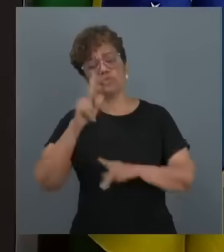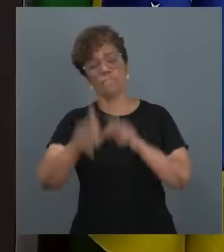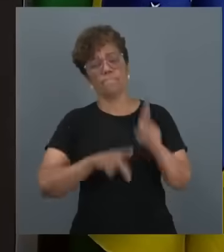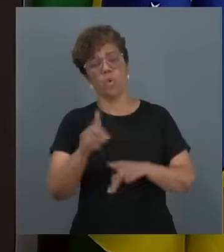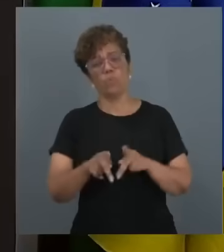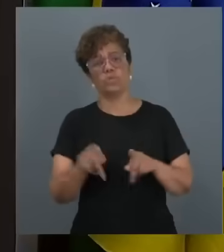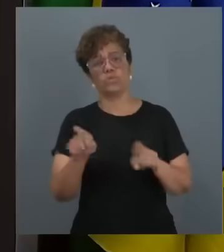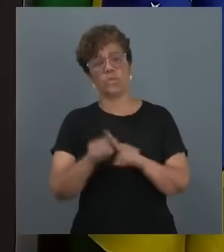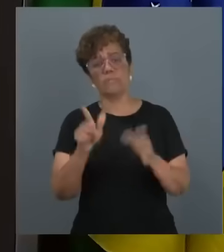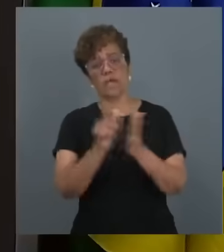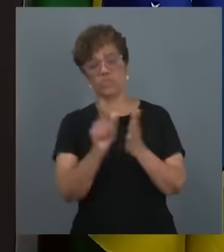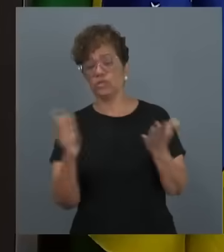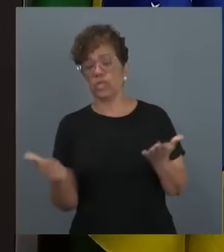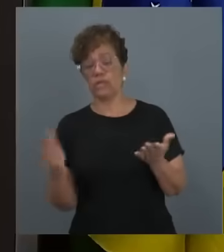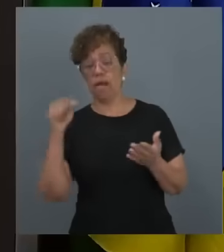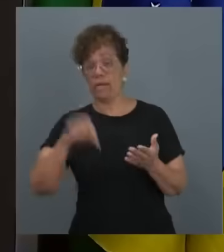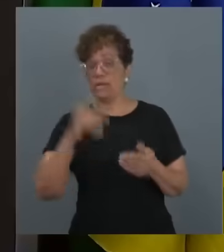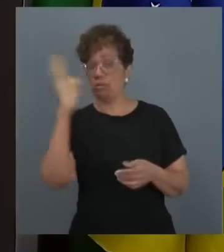Não pode mais no Brasil.